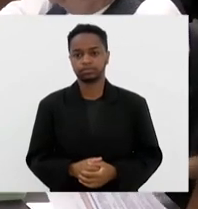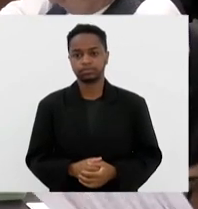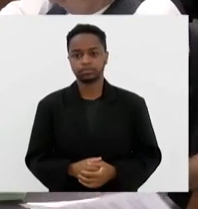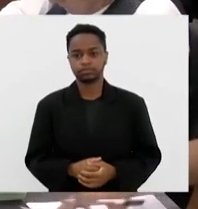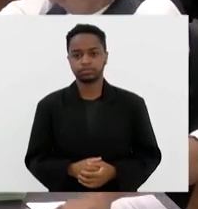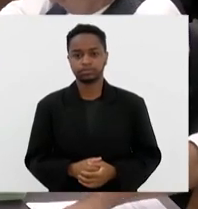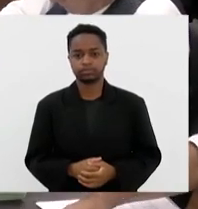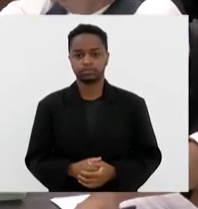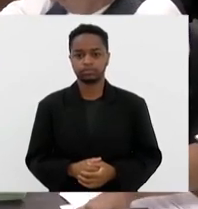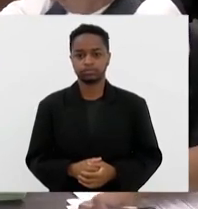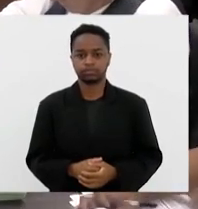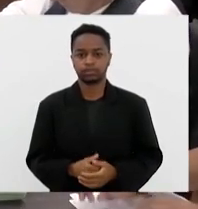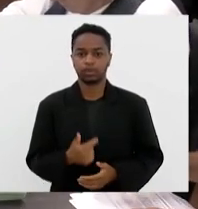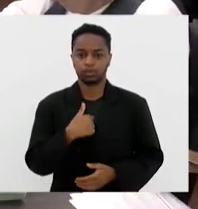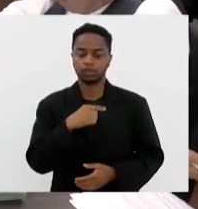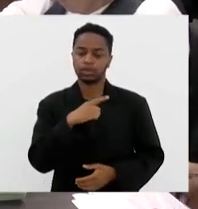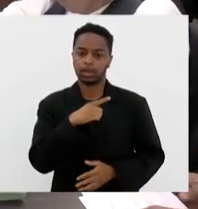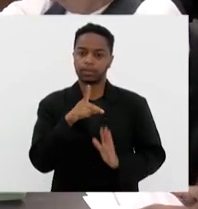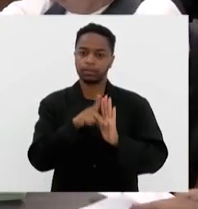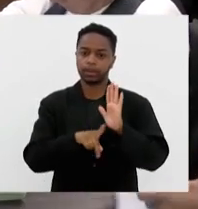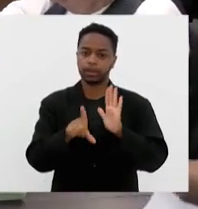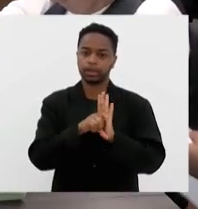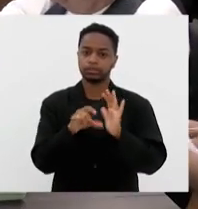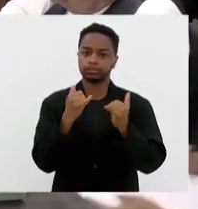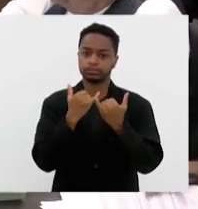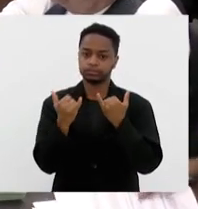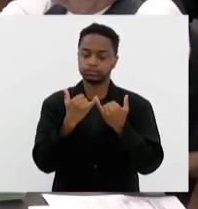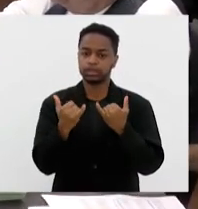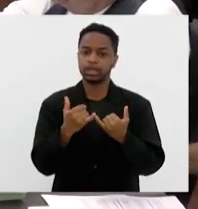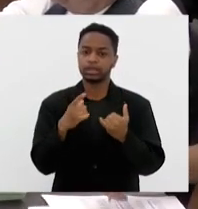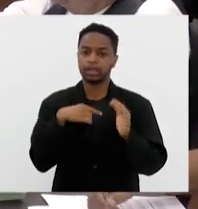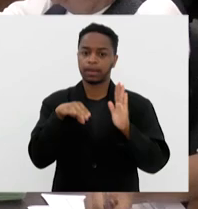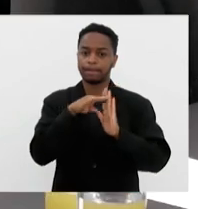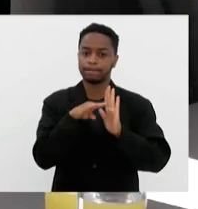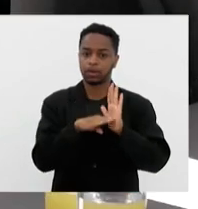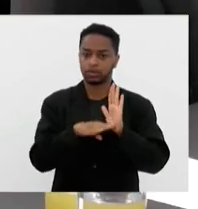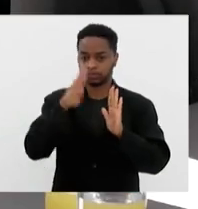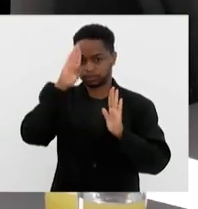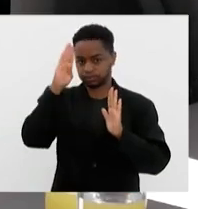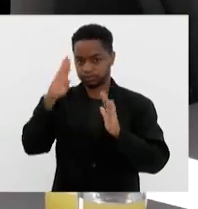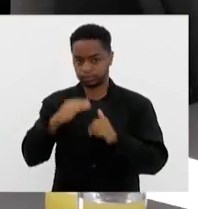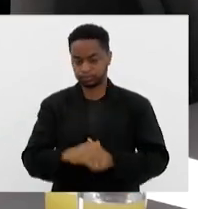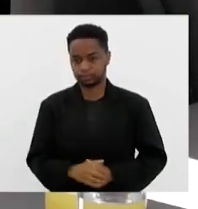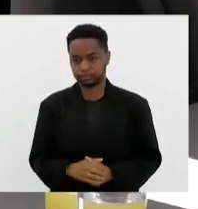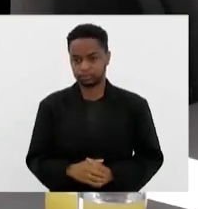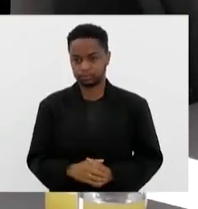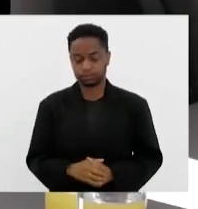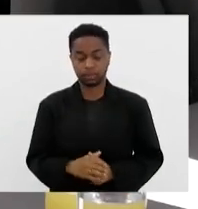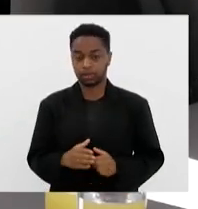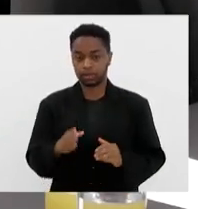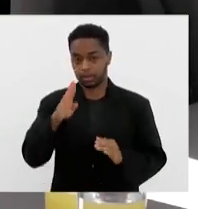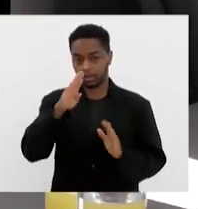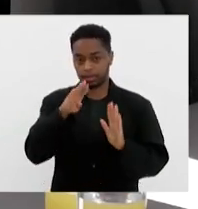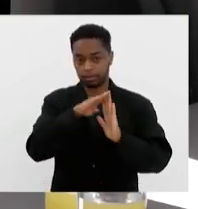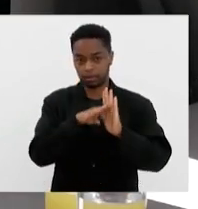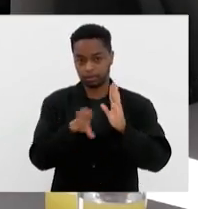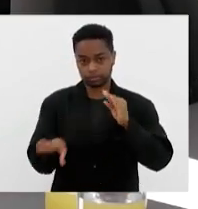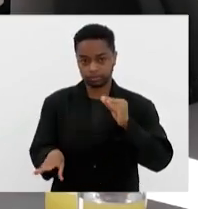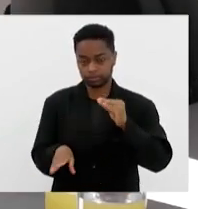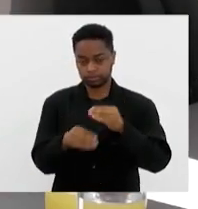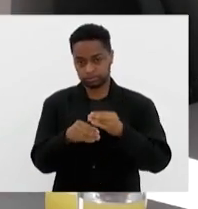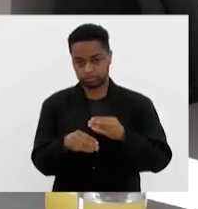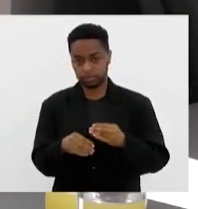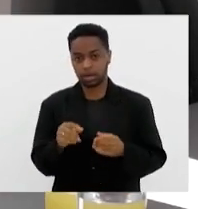tenho até um PL similar em relação, se eu não me engano, está na pauta extraordinária. Está na pauta extra, né? Que